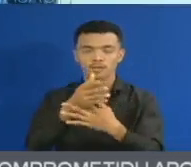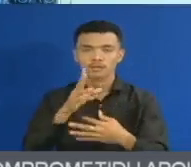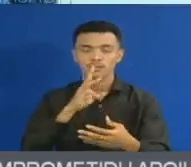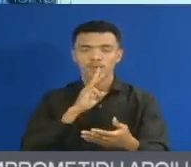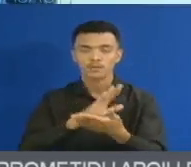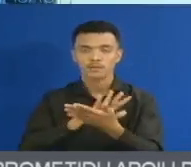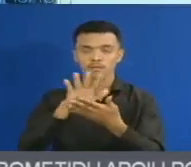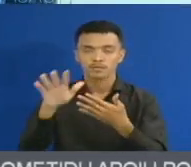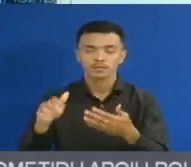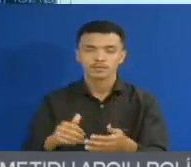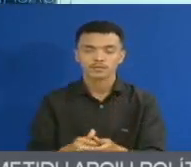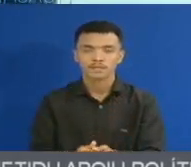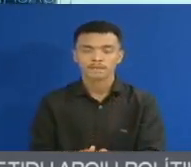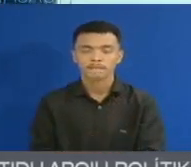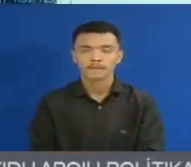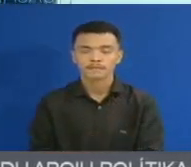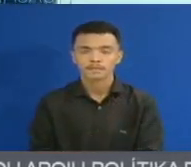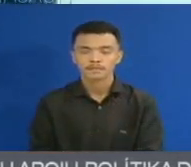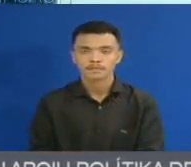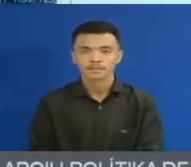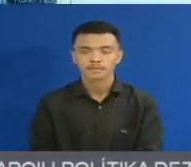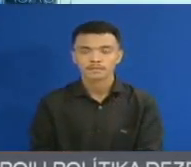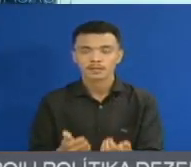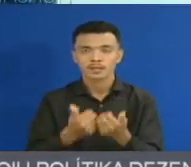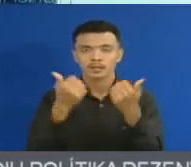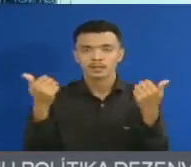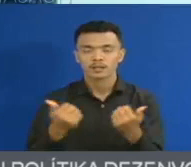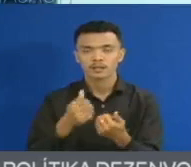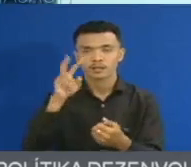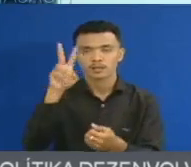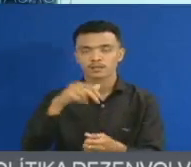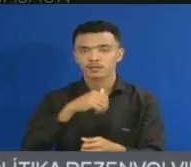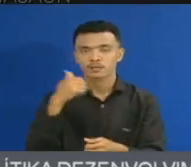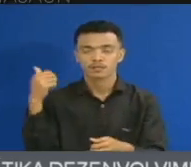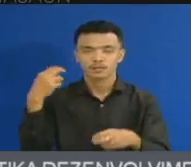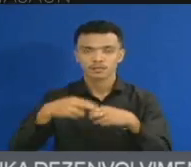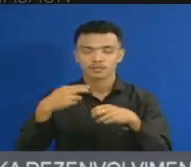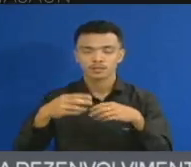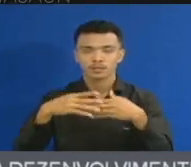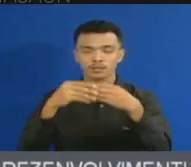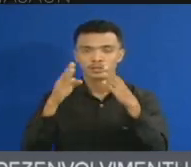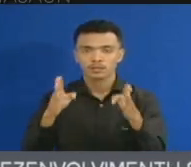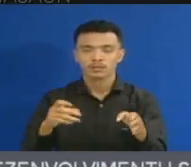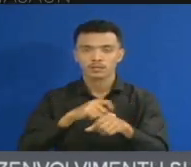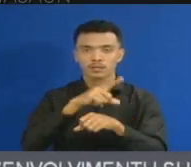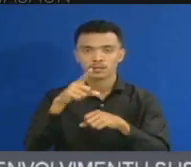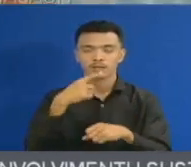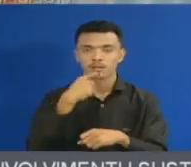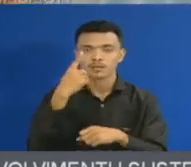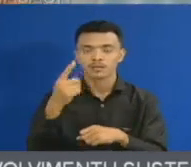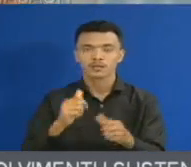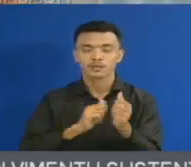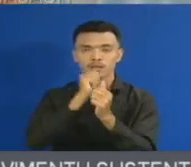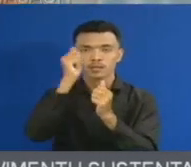Satan ya dia karung ulau, dia fatkama. Ne problema bot problem bemos. Autoridade lokal ne afirma, ni aparte hato